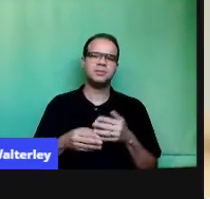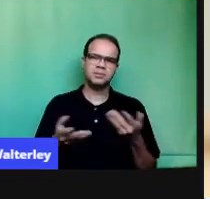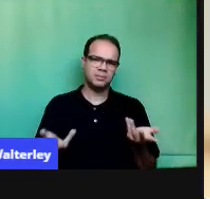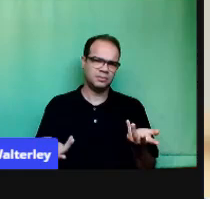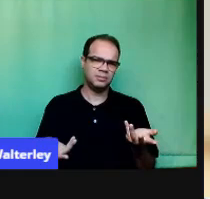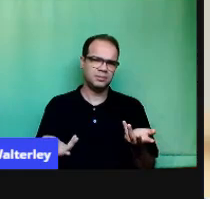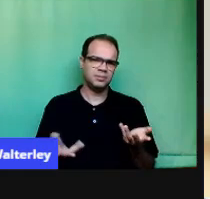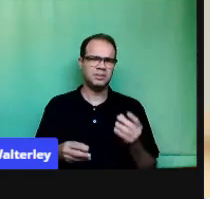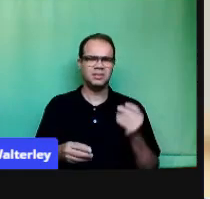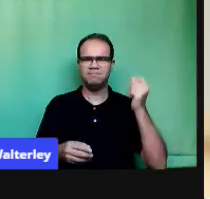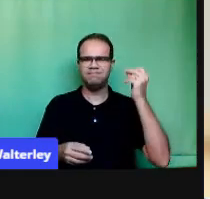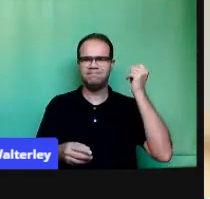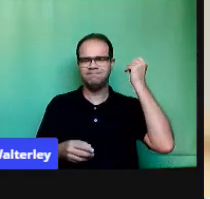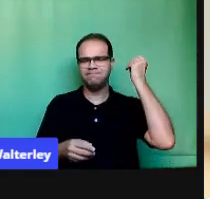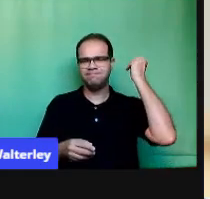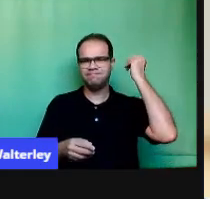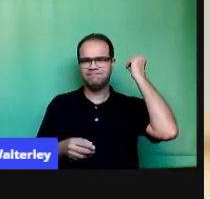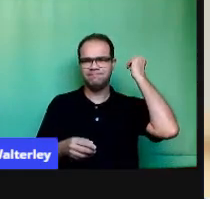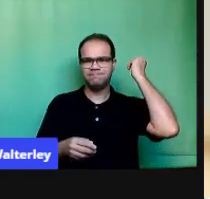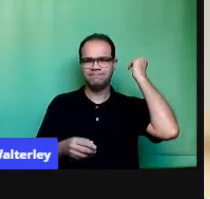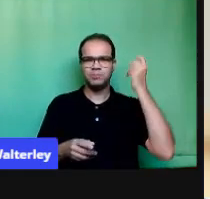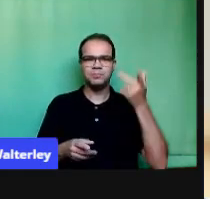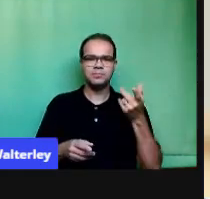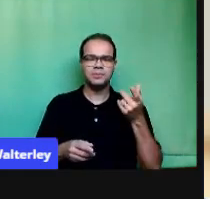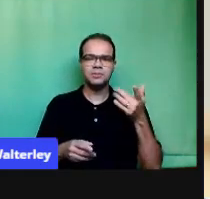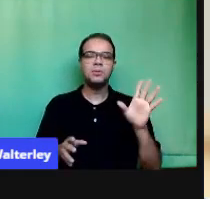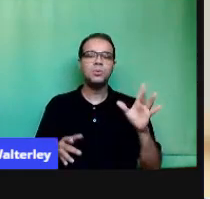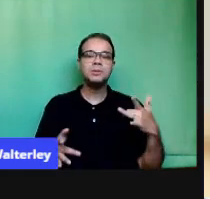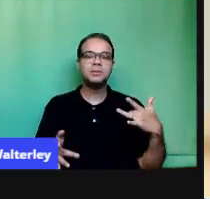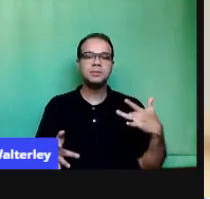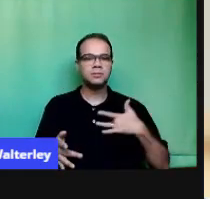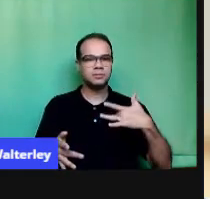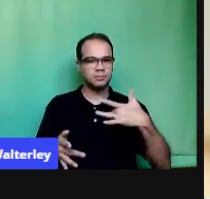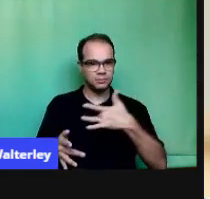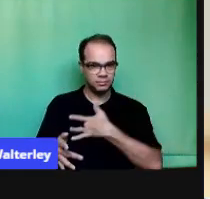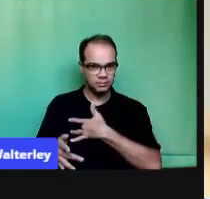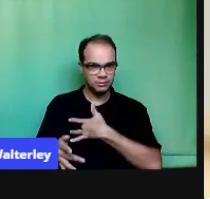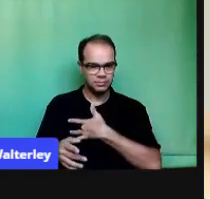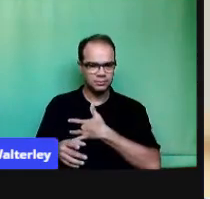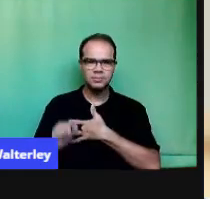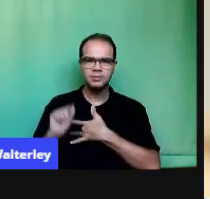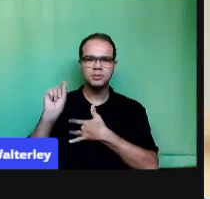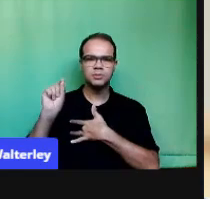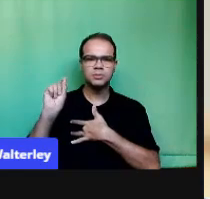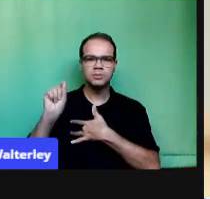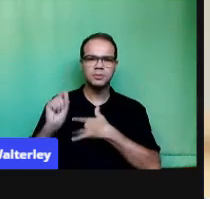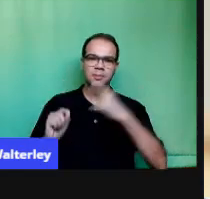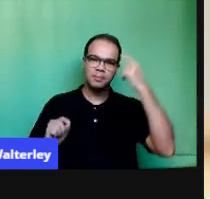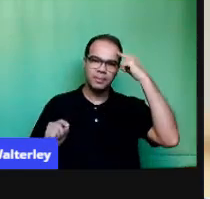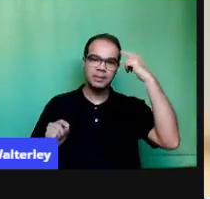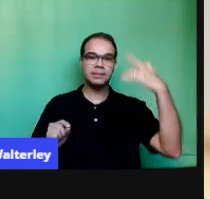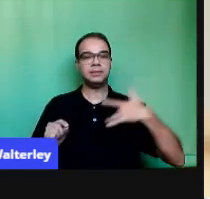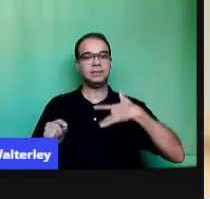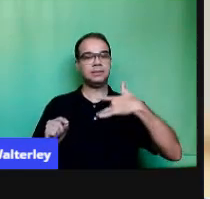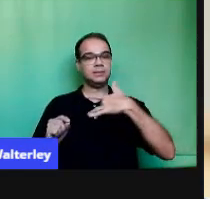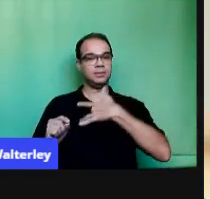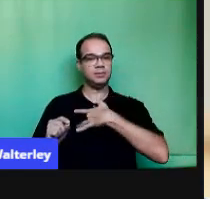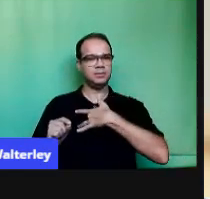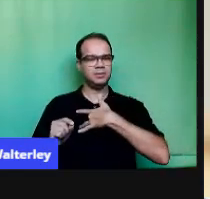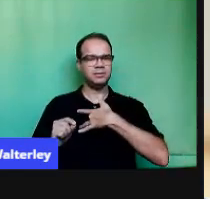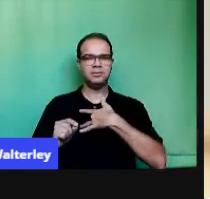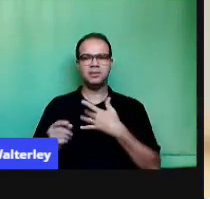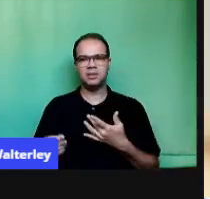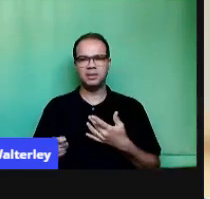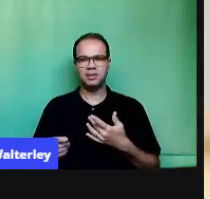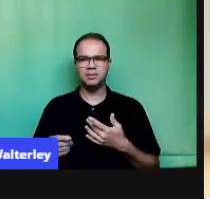já um pouco antigo, que o que é saúde, né? Antigamente se tinha esse conceito como sendo a ausência de doença.